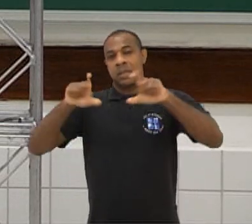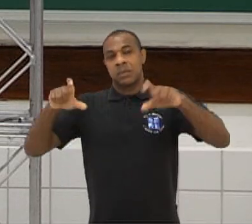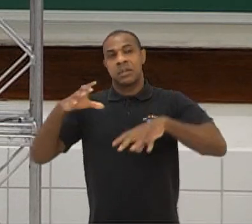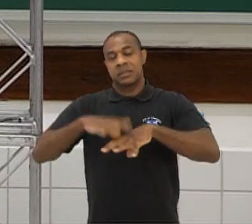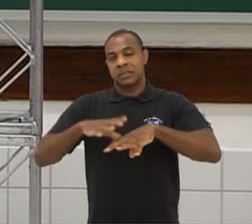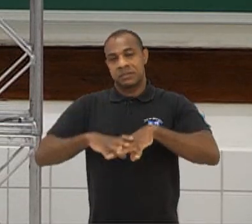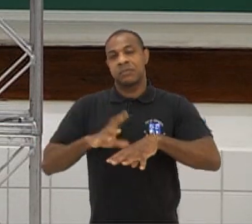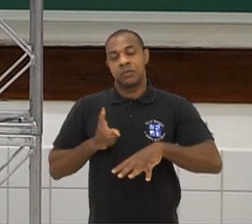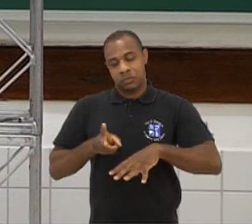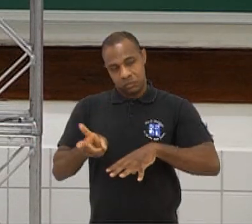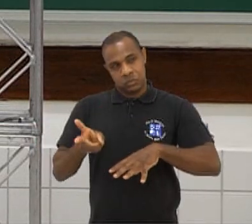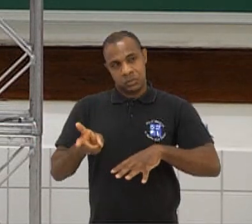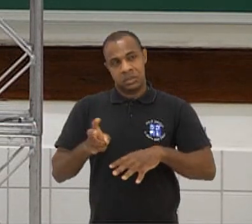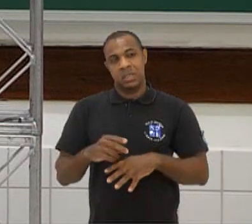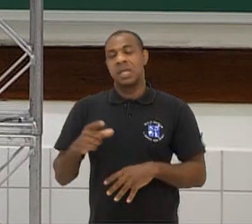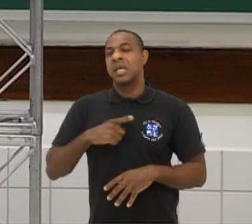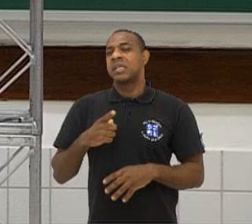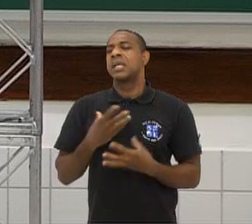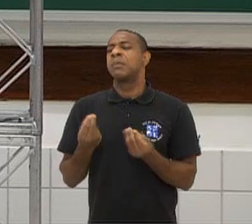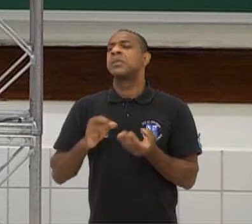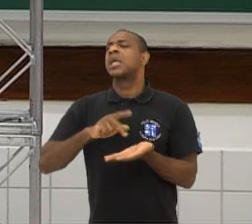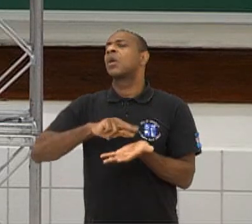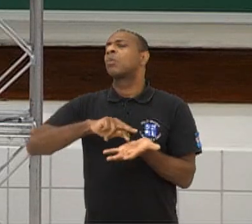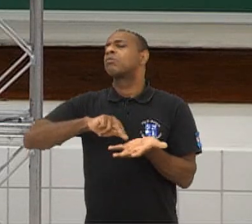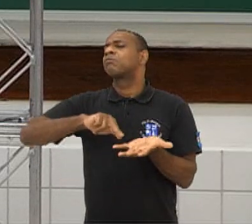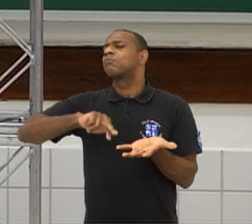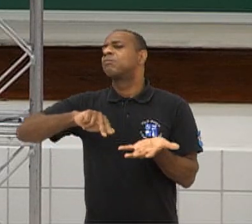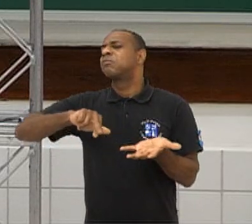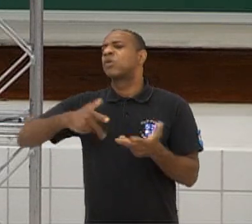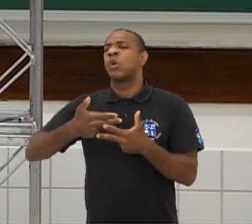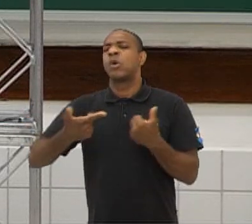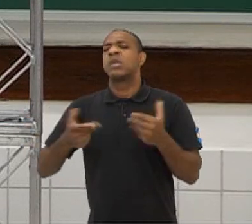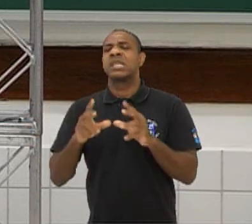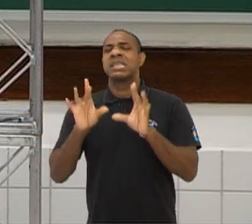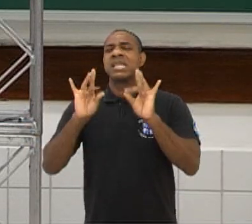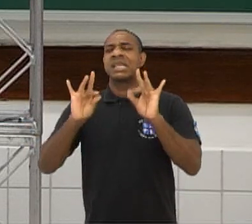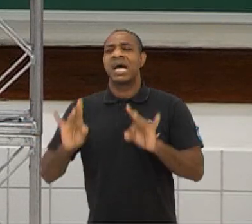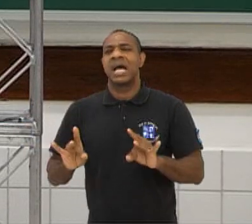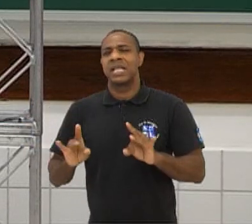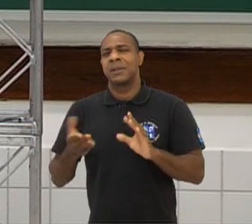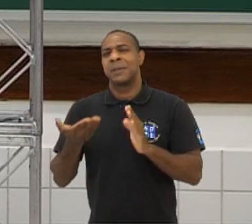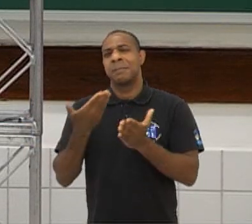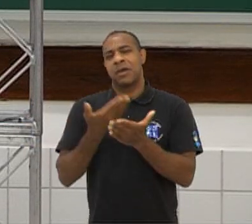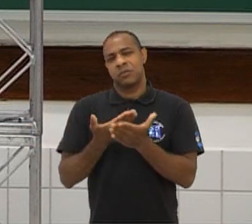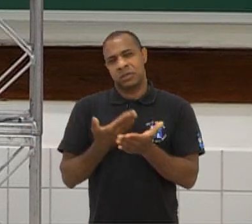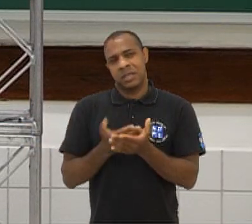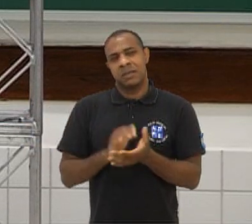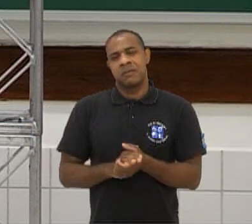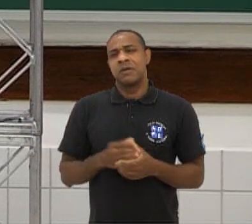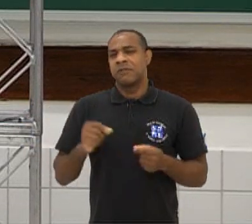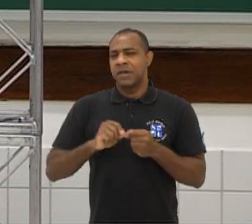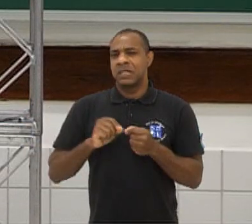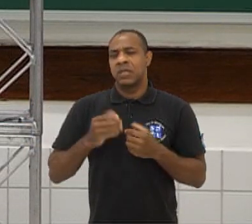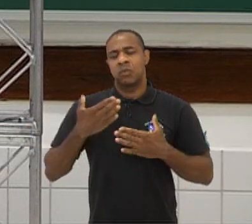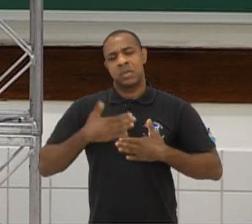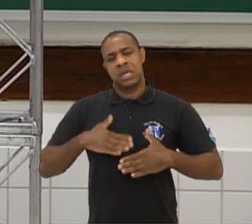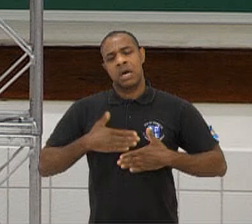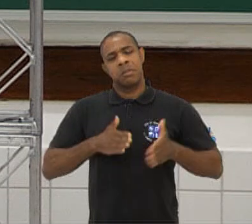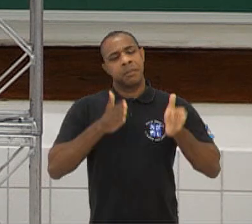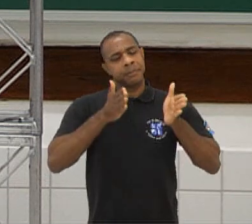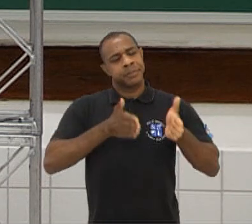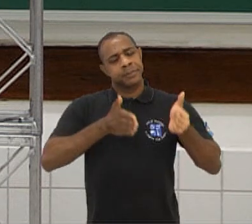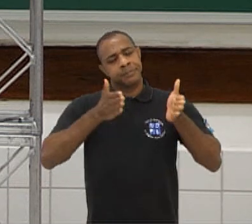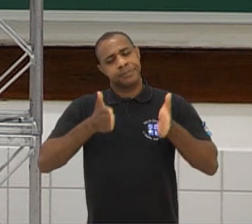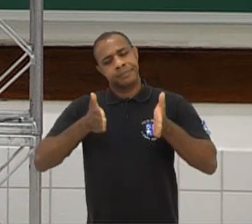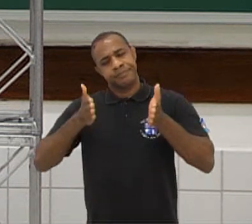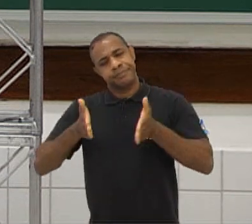assunto aí tem muita coisa para a gente ver, muitos detalhes. Mas o importante é a gente fazer assim, com calma, devagar, a gente